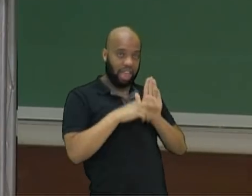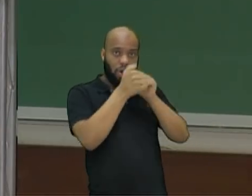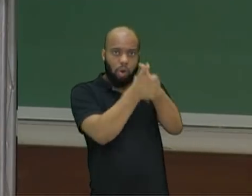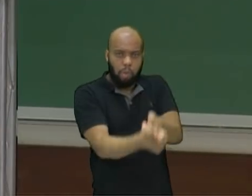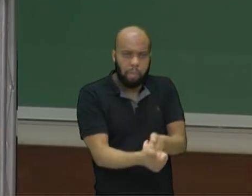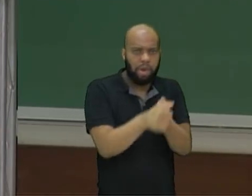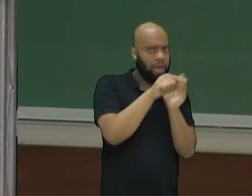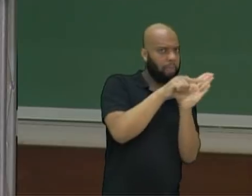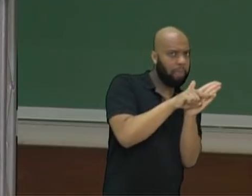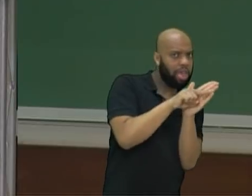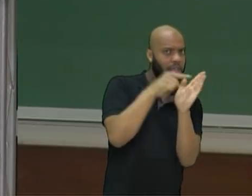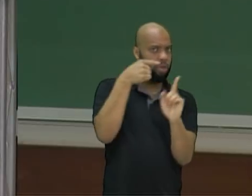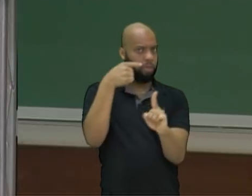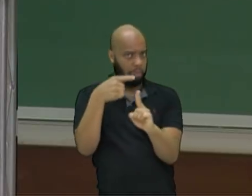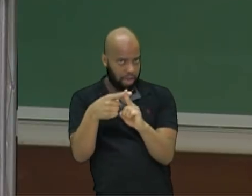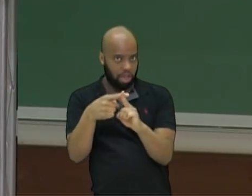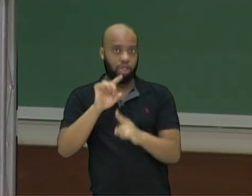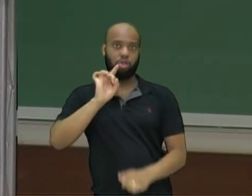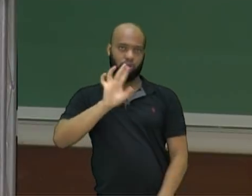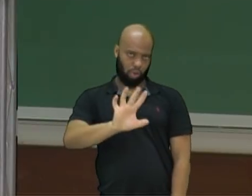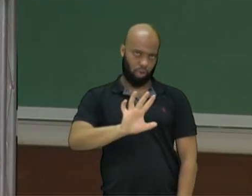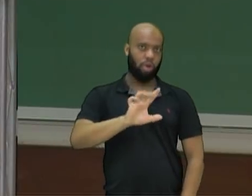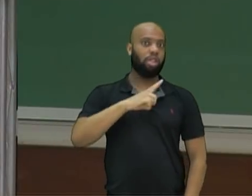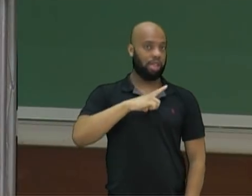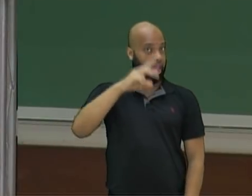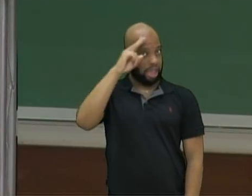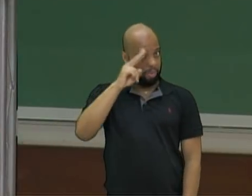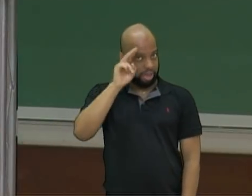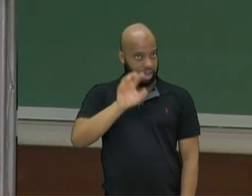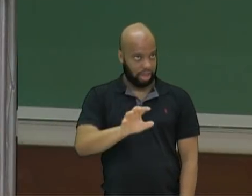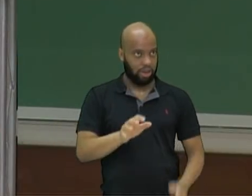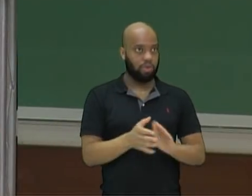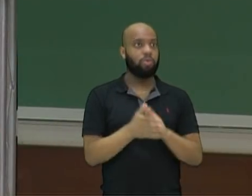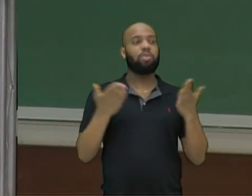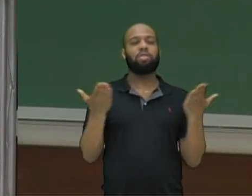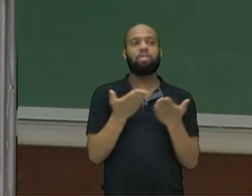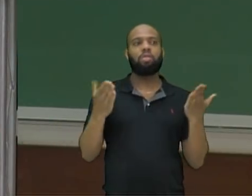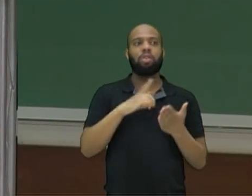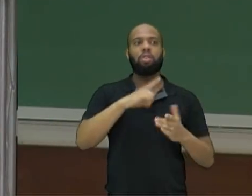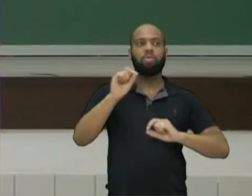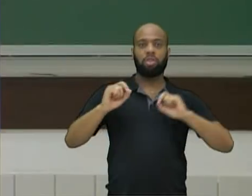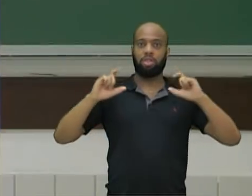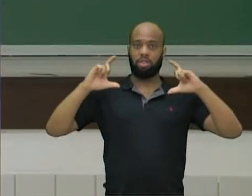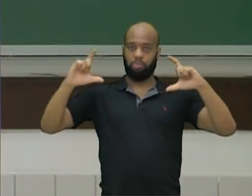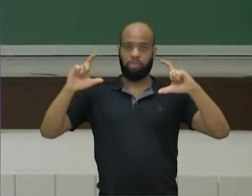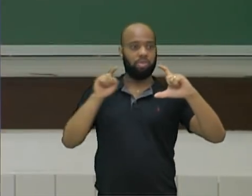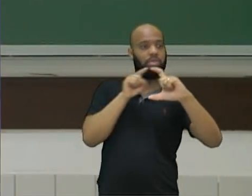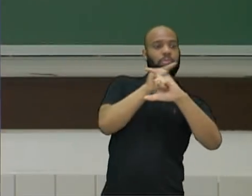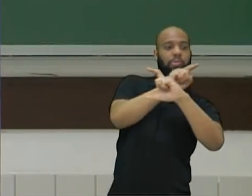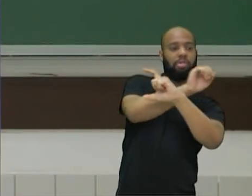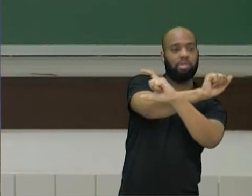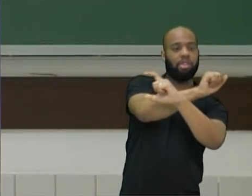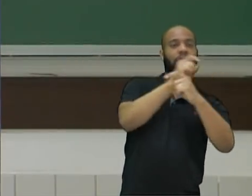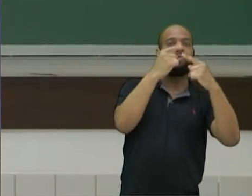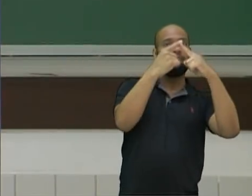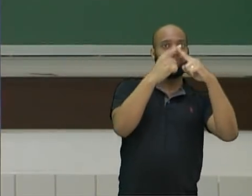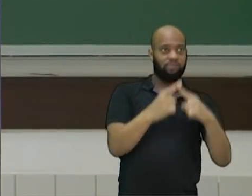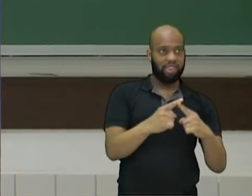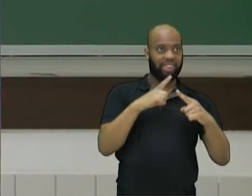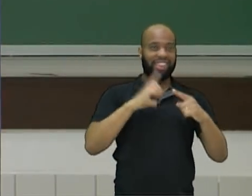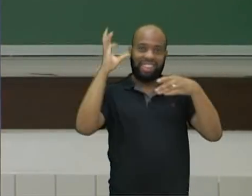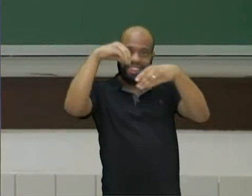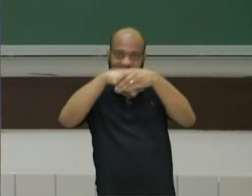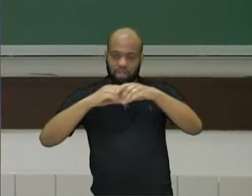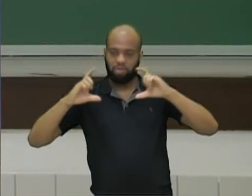sinais, somente na multiplicação e na divisão. Então aqui coloquei a multiplicação de um número por soma de